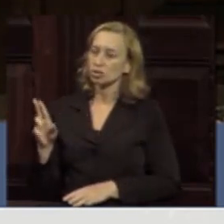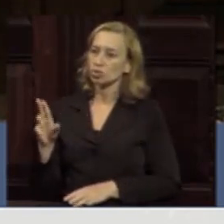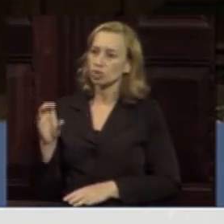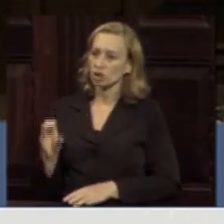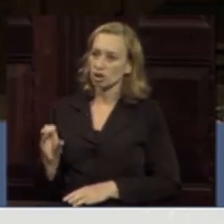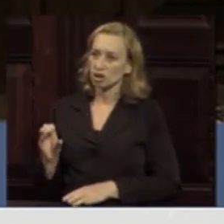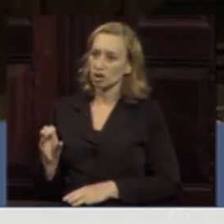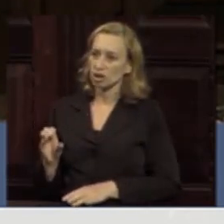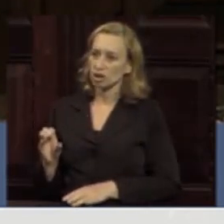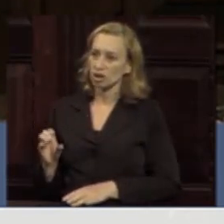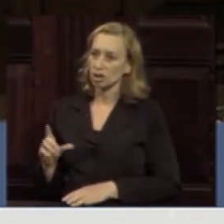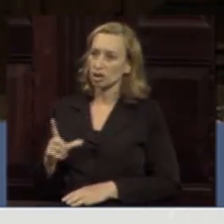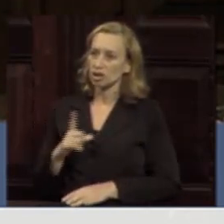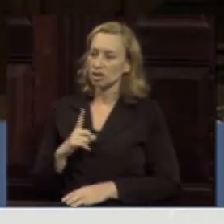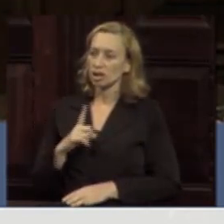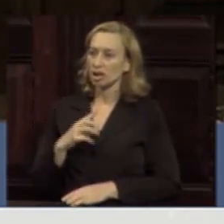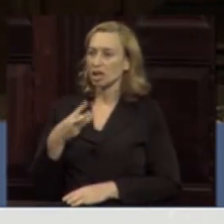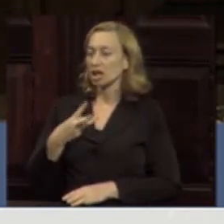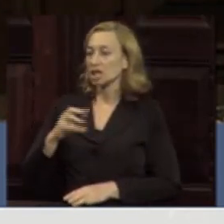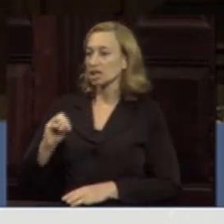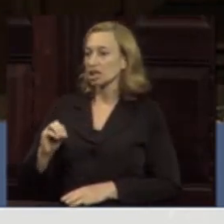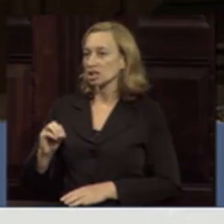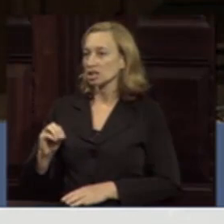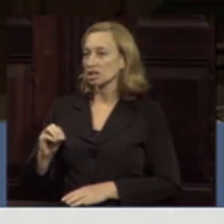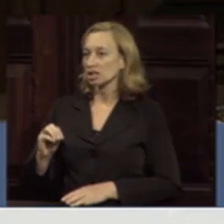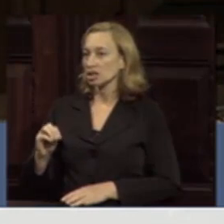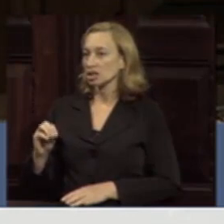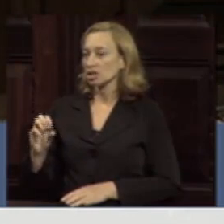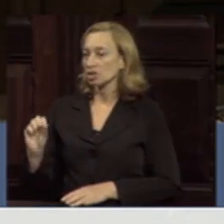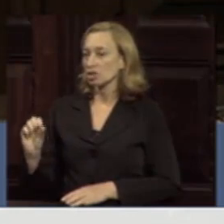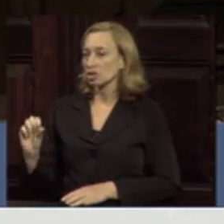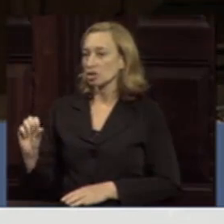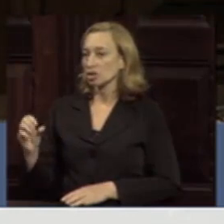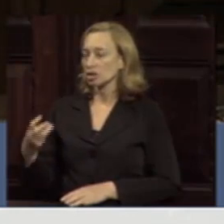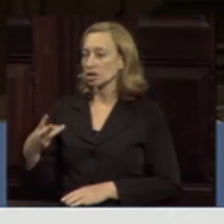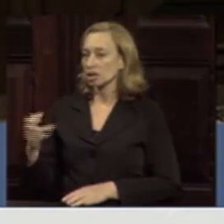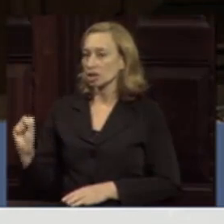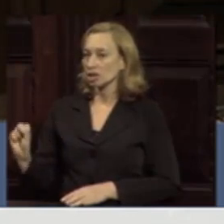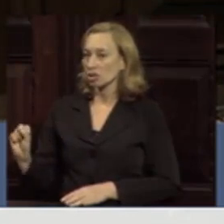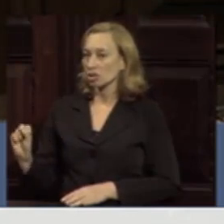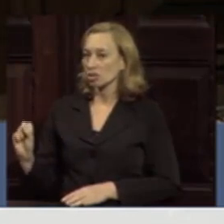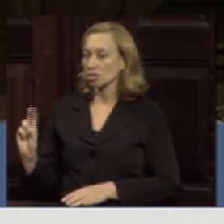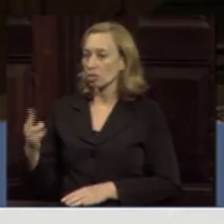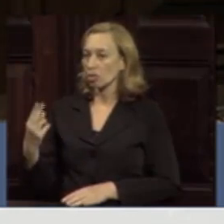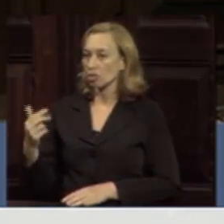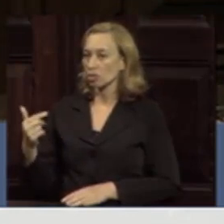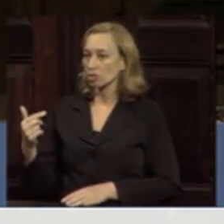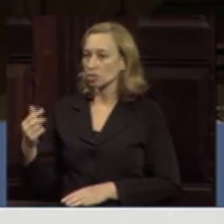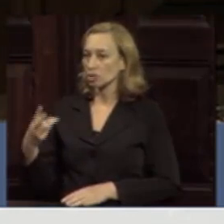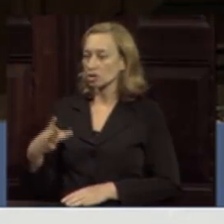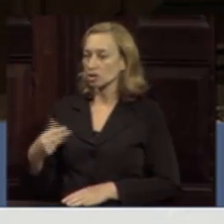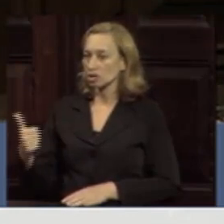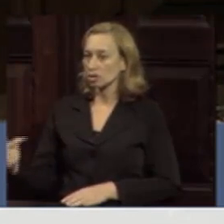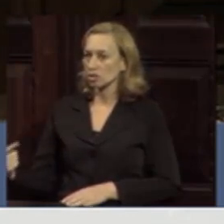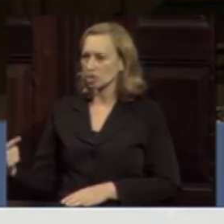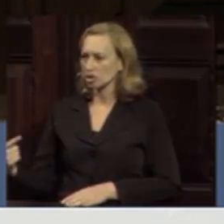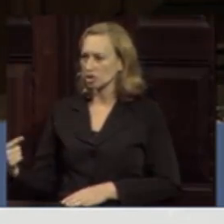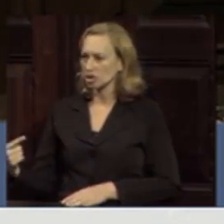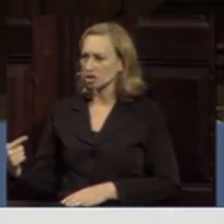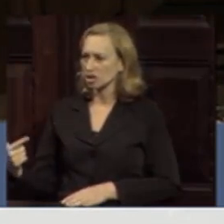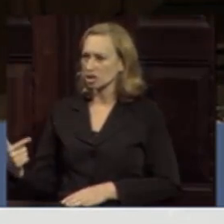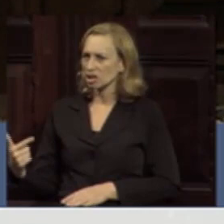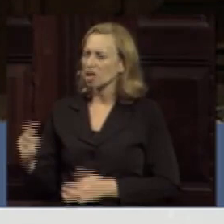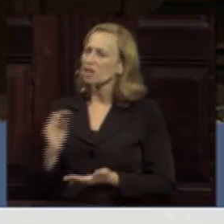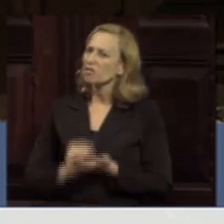casa de 38 alunos. Então é a própria SEDUC, é o próprio governo estadual, subvertendo e desrespeitando